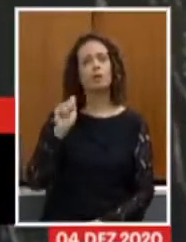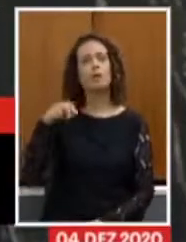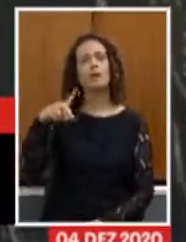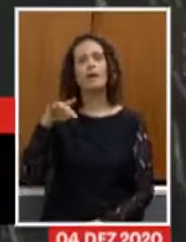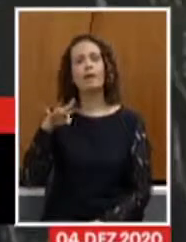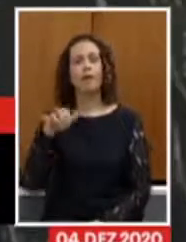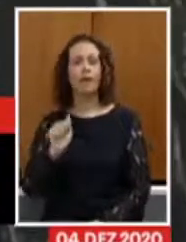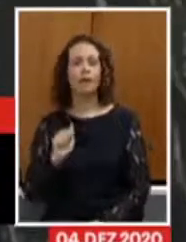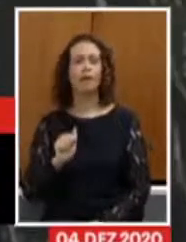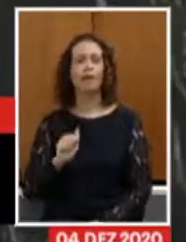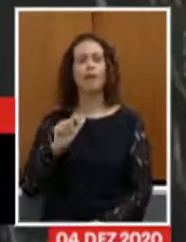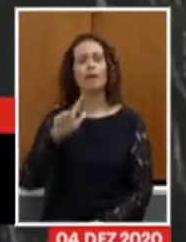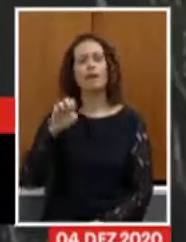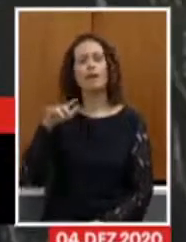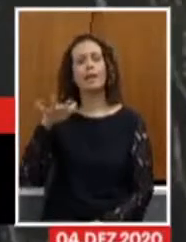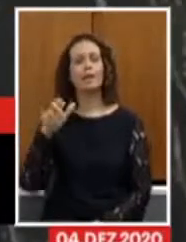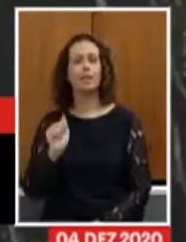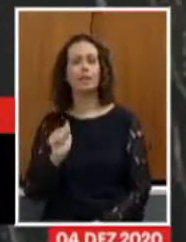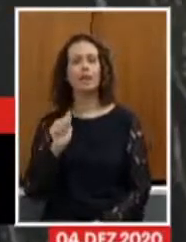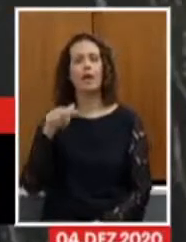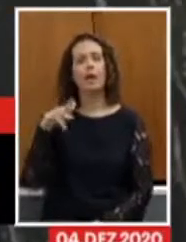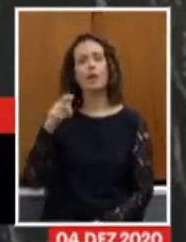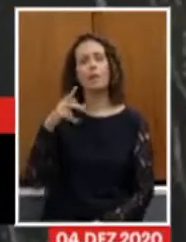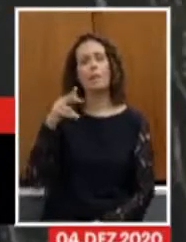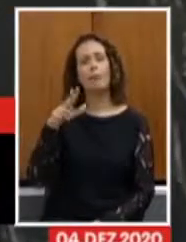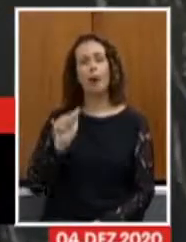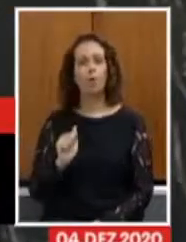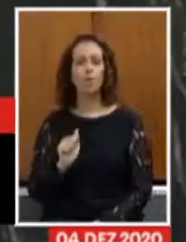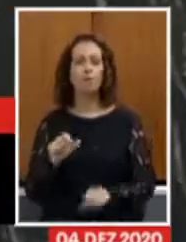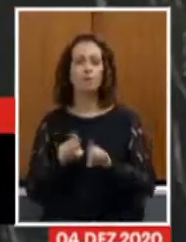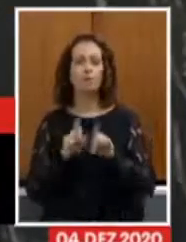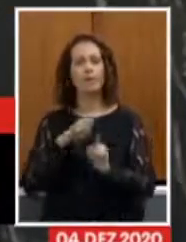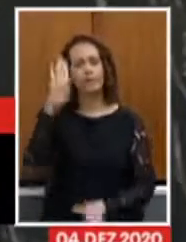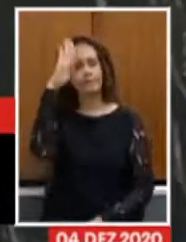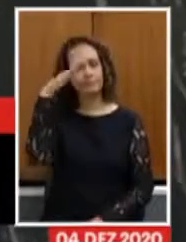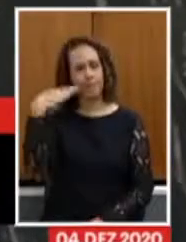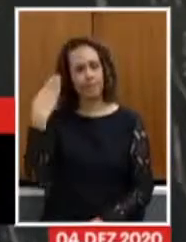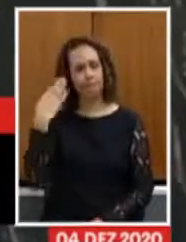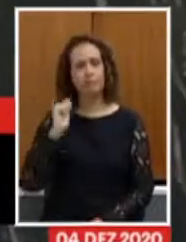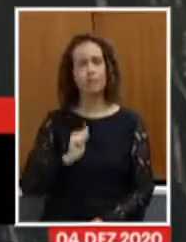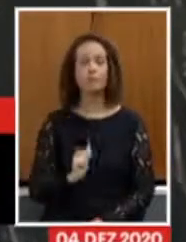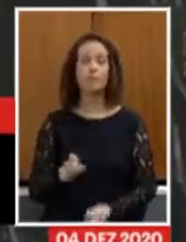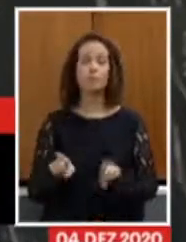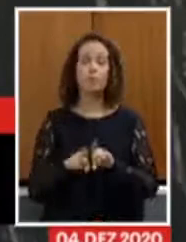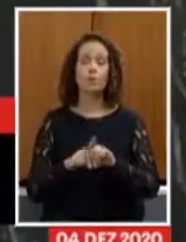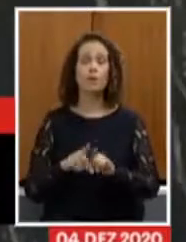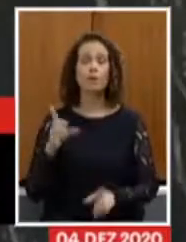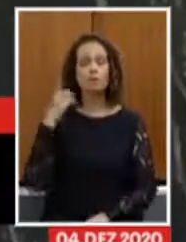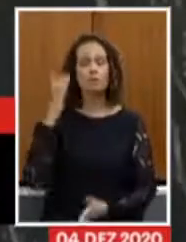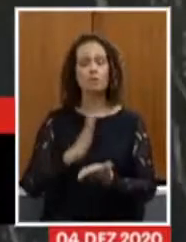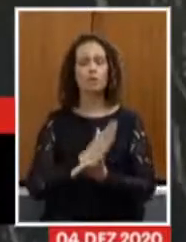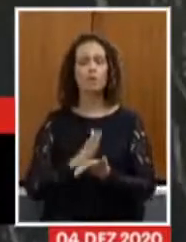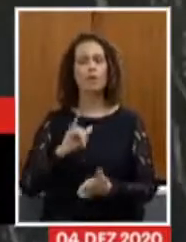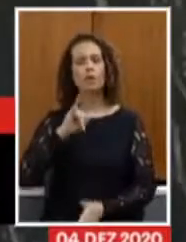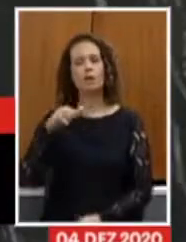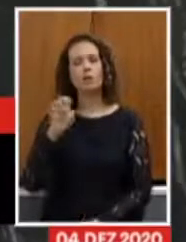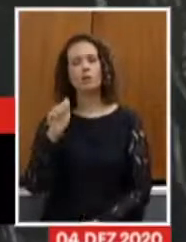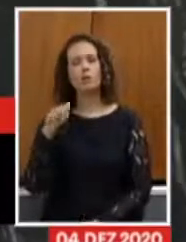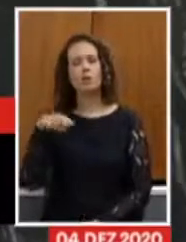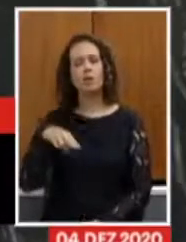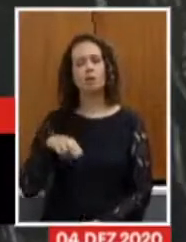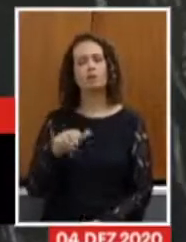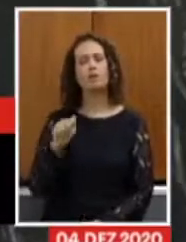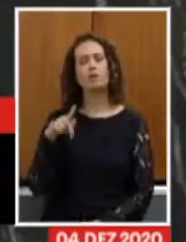Jesus, Leninha e Ana Paula, além da Beatriz Cerqueira. E também pelos deputados Jean Freire, André